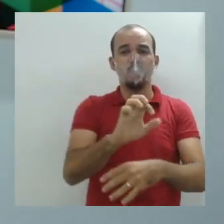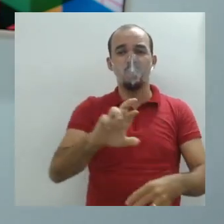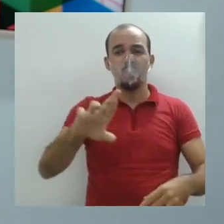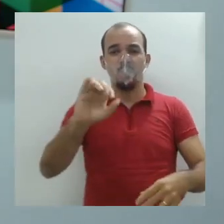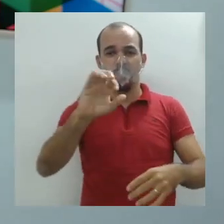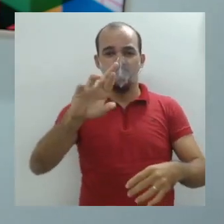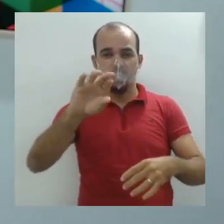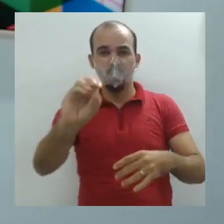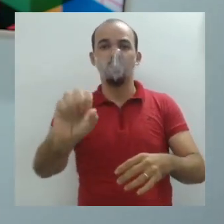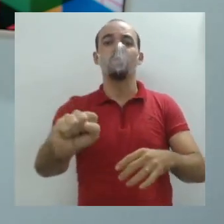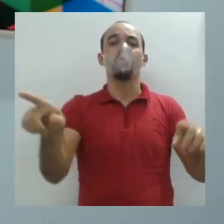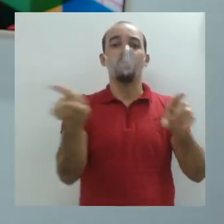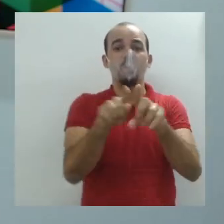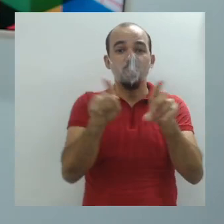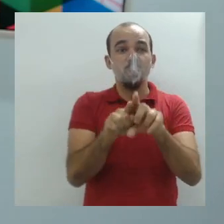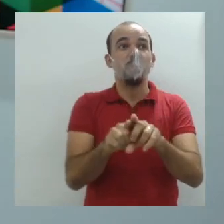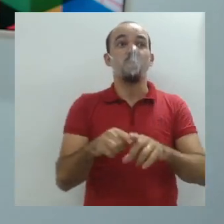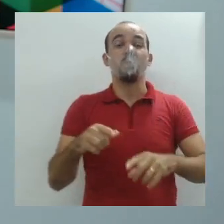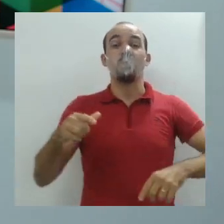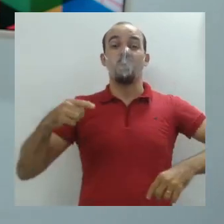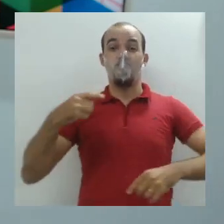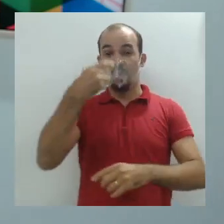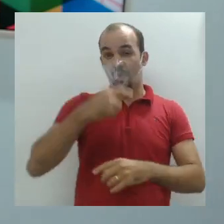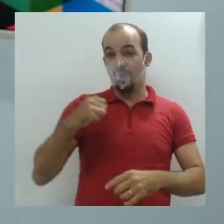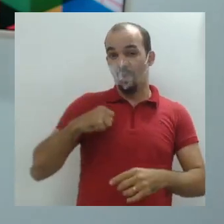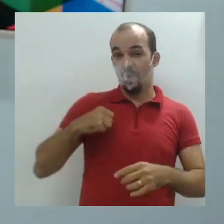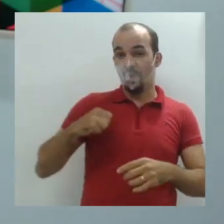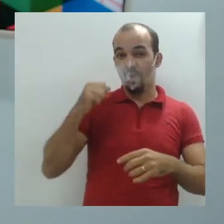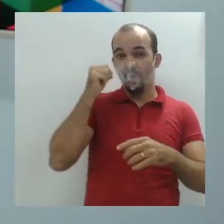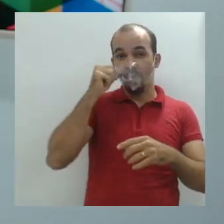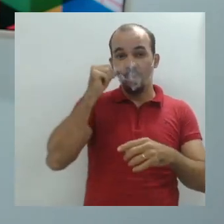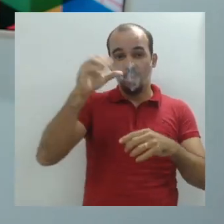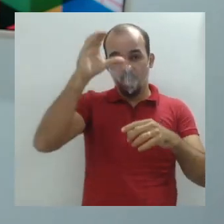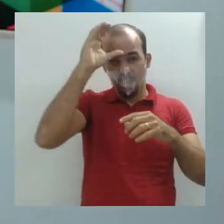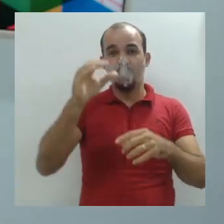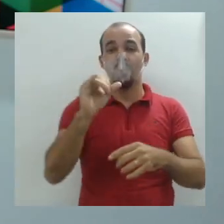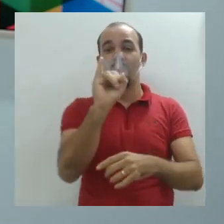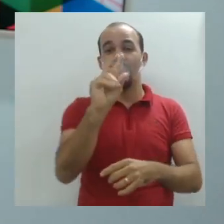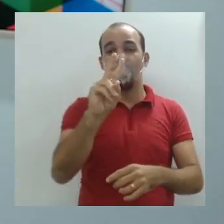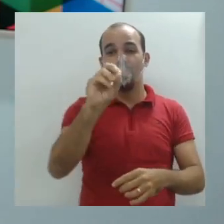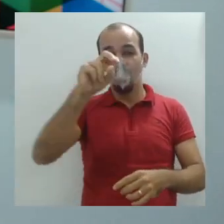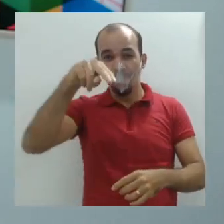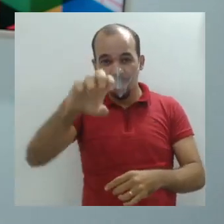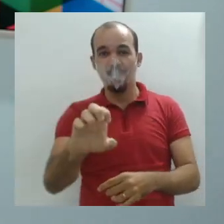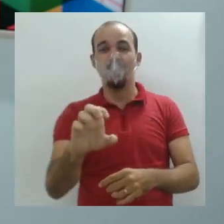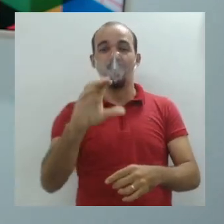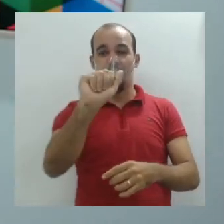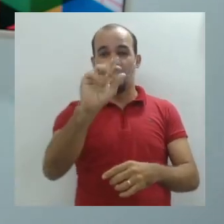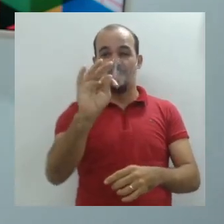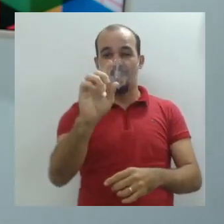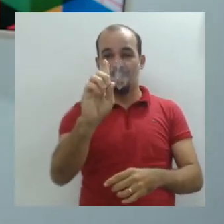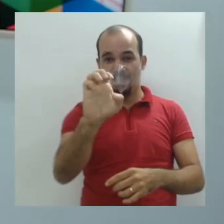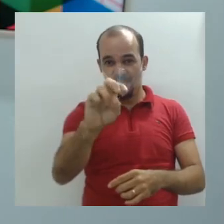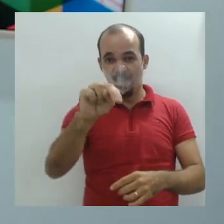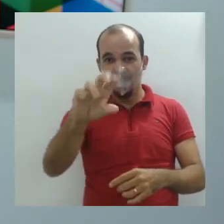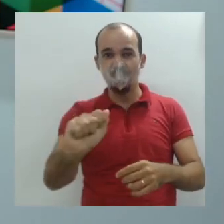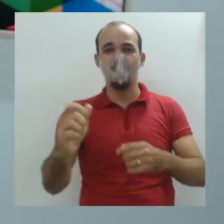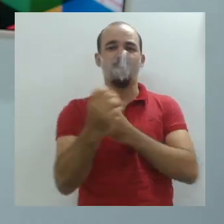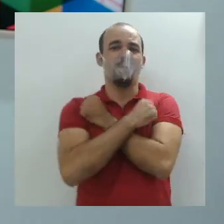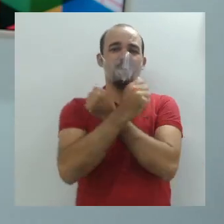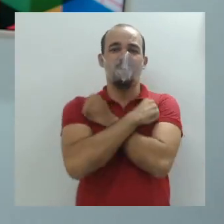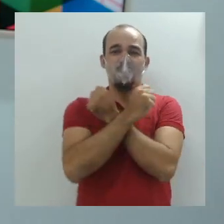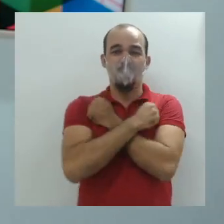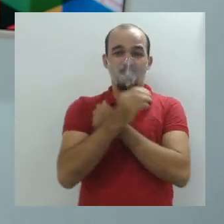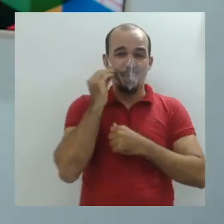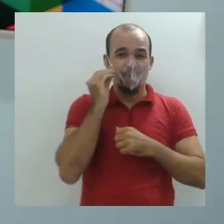mandar um beijo aqui para titia do meu parceiro aqui de Libras, a Dona Ivone Cadena, lá de Buenos Aires. Um cheiro